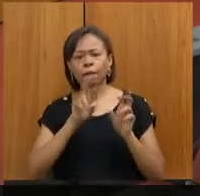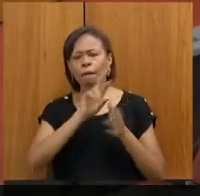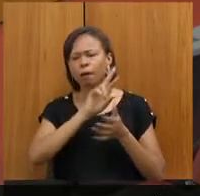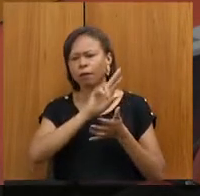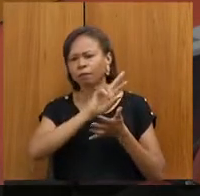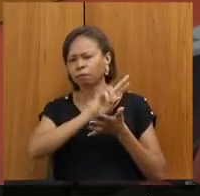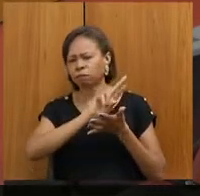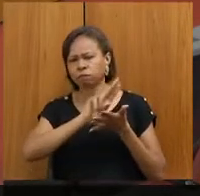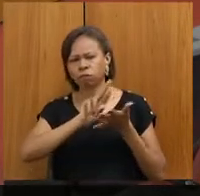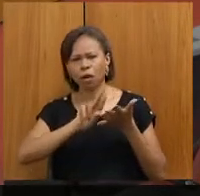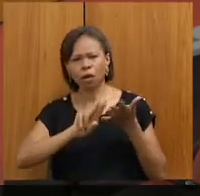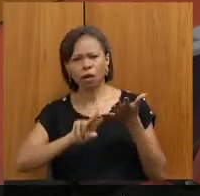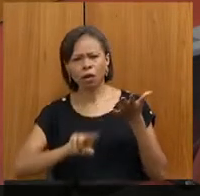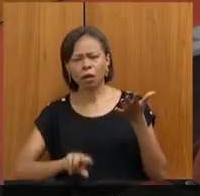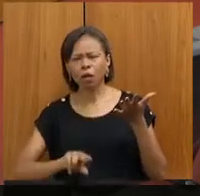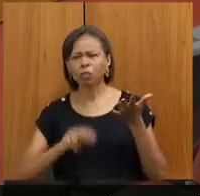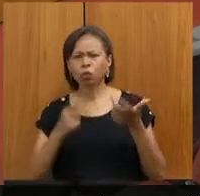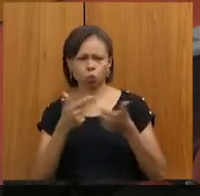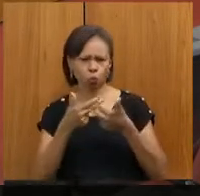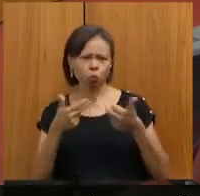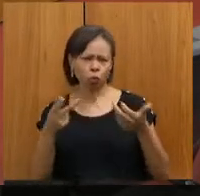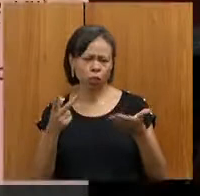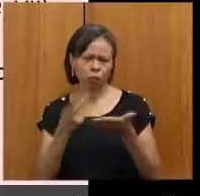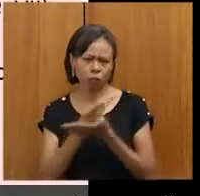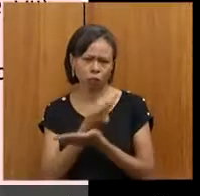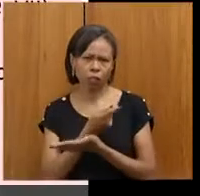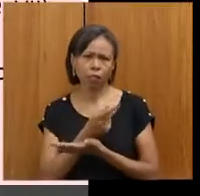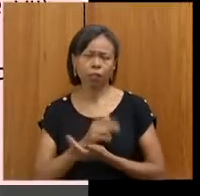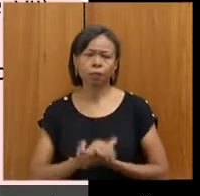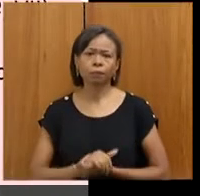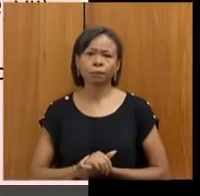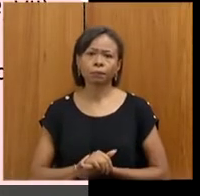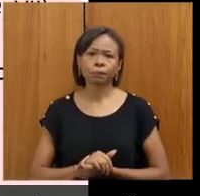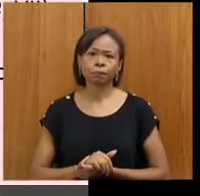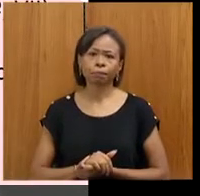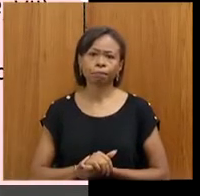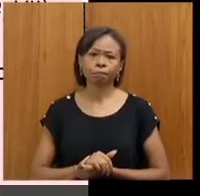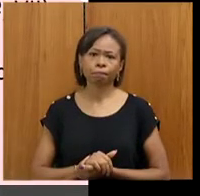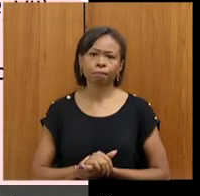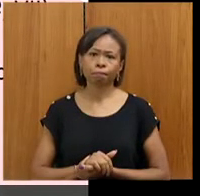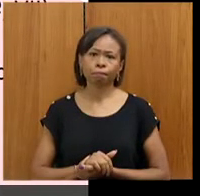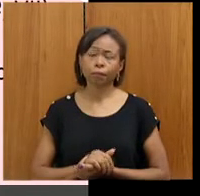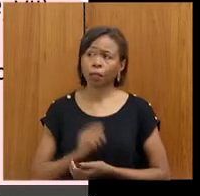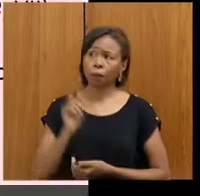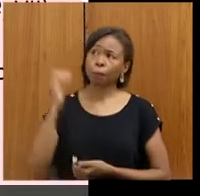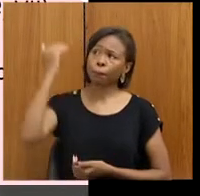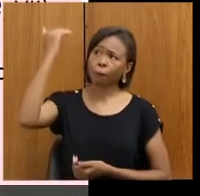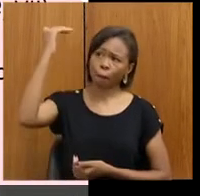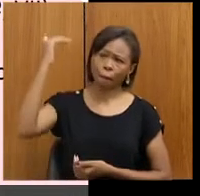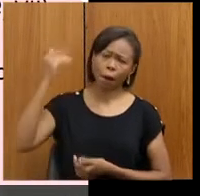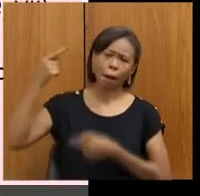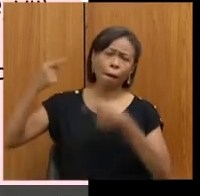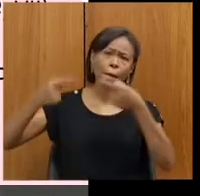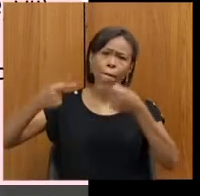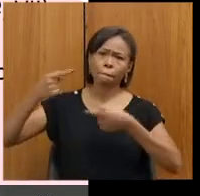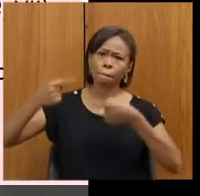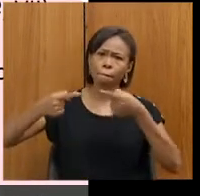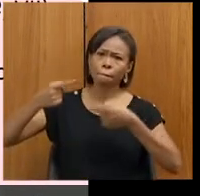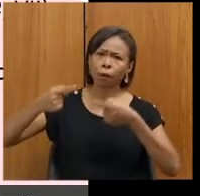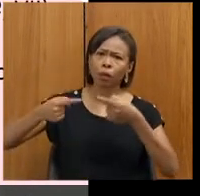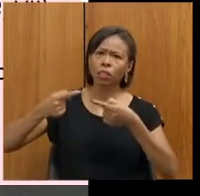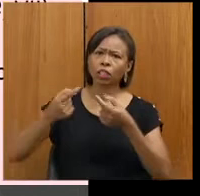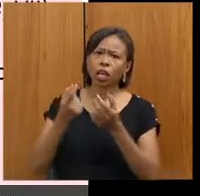presidente é a várias situações tão de política remuneratória de poder de uma redação há uma previsão de